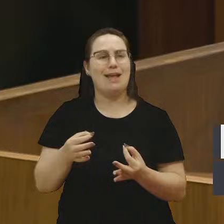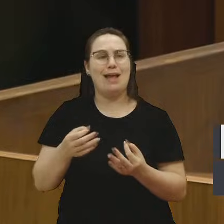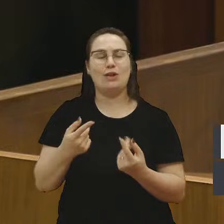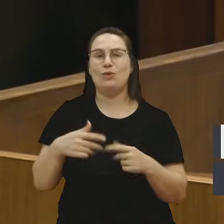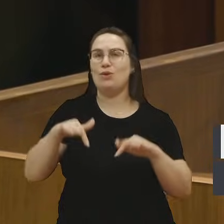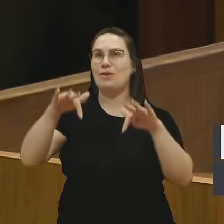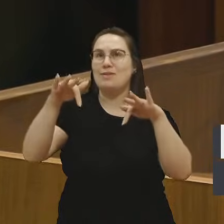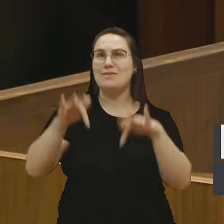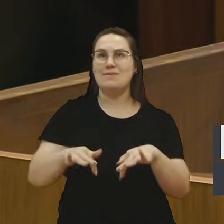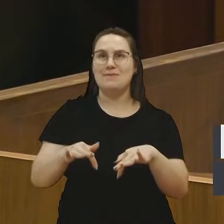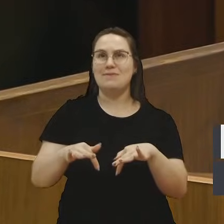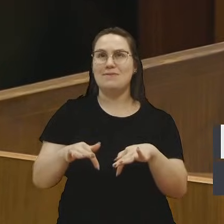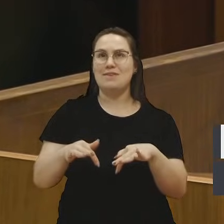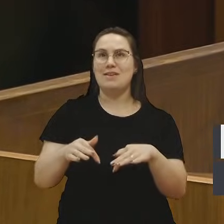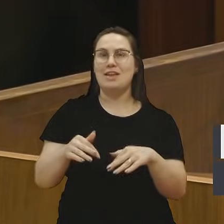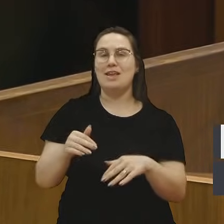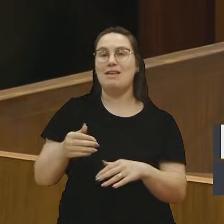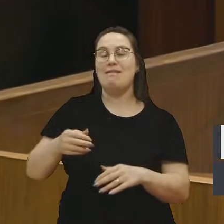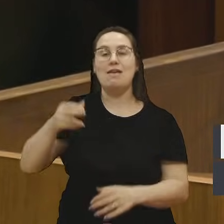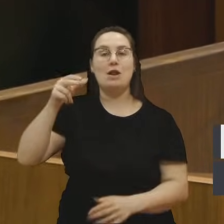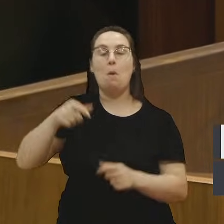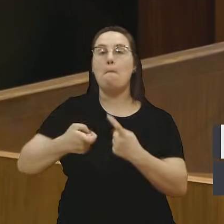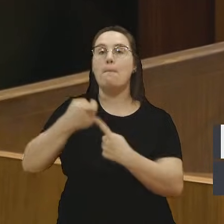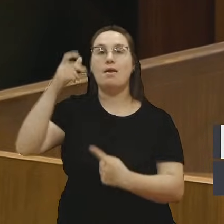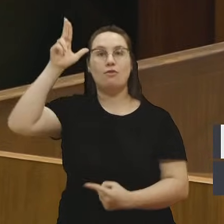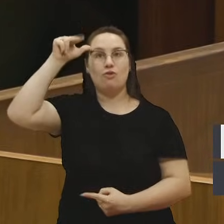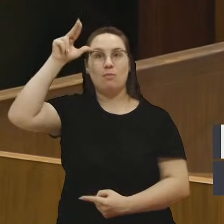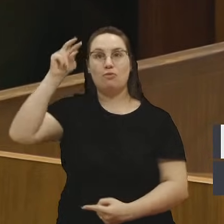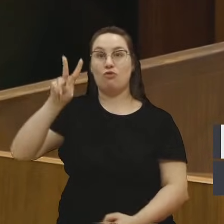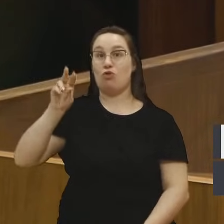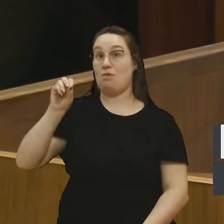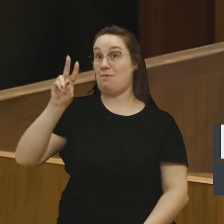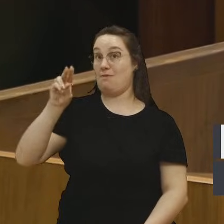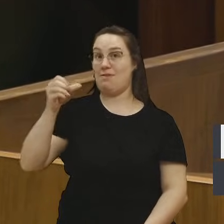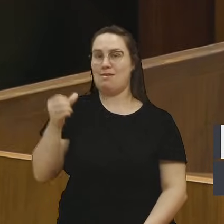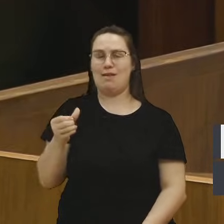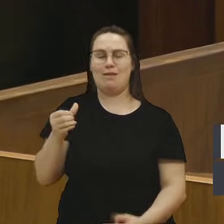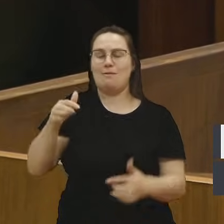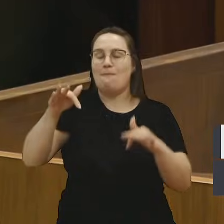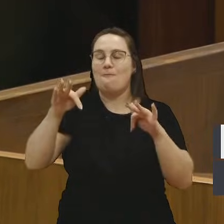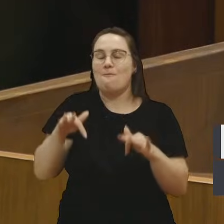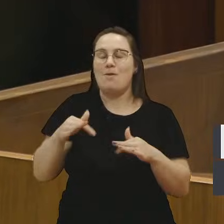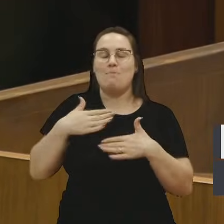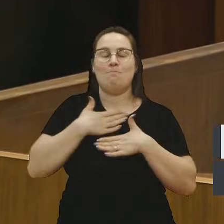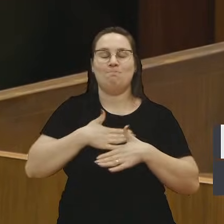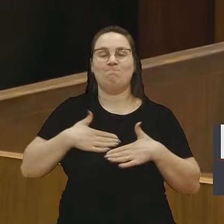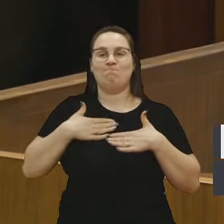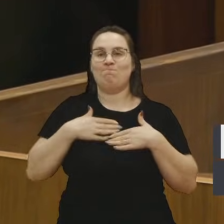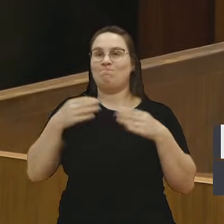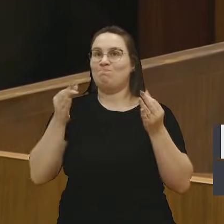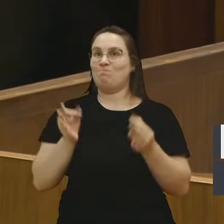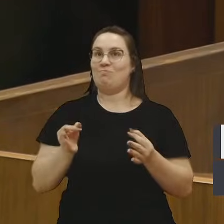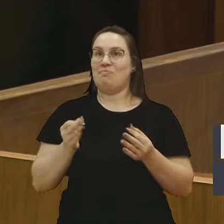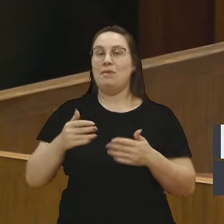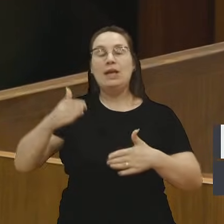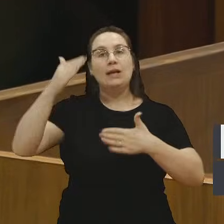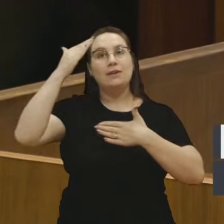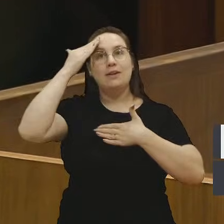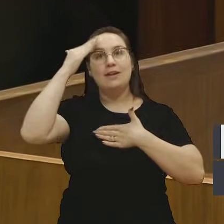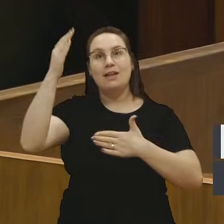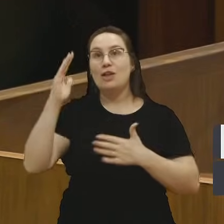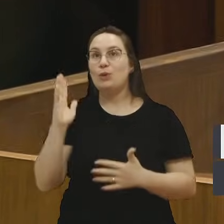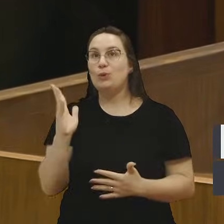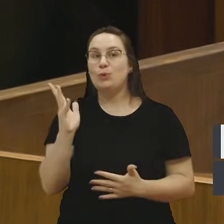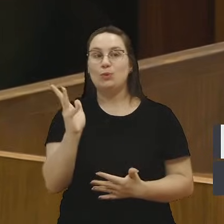nossa gestão em abril de 2026 com um sentimento de dever cumprido. Quero aqui agradecer também a todos os conselheiros